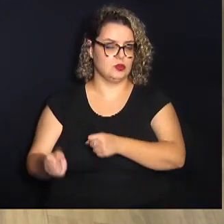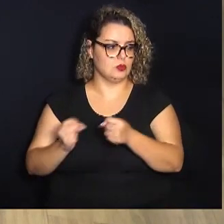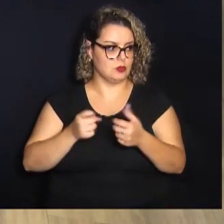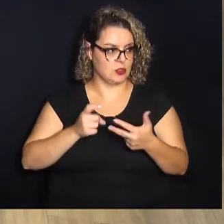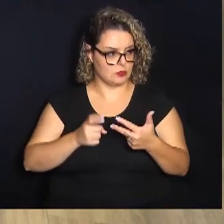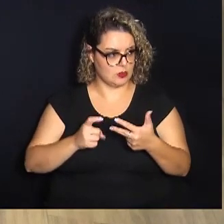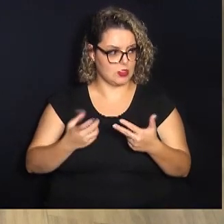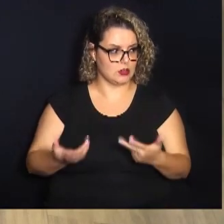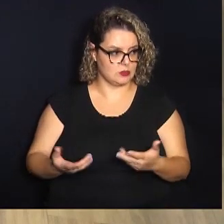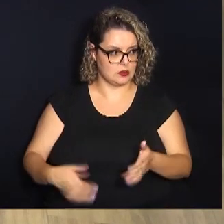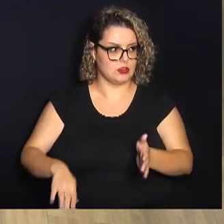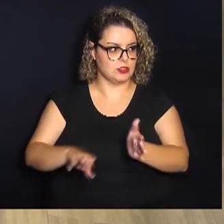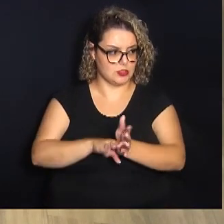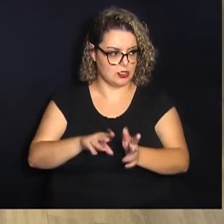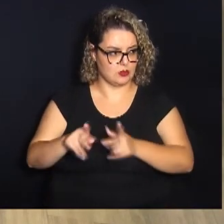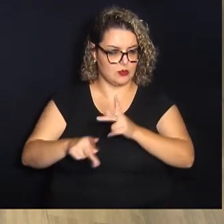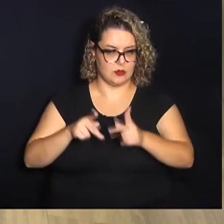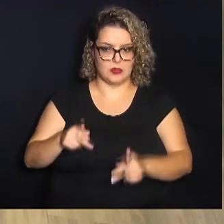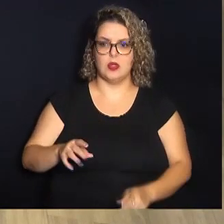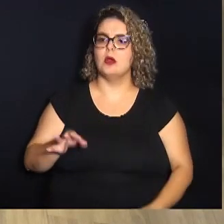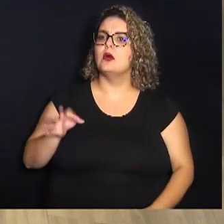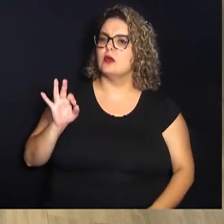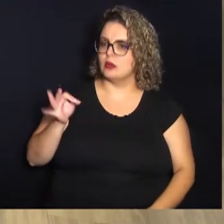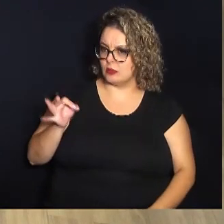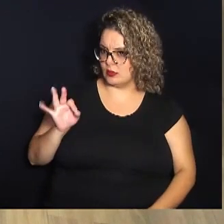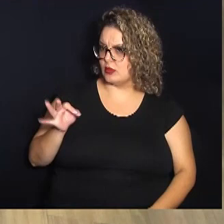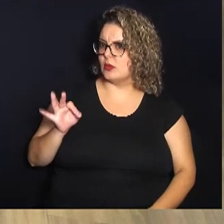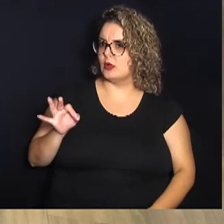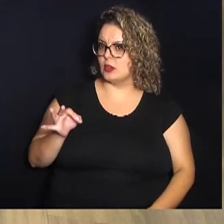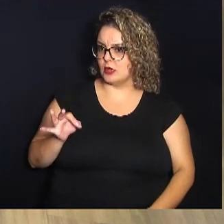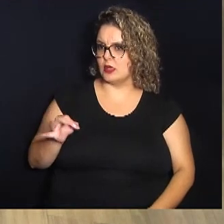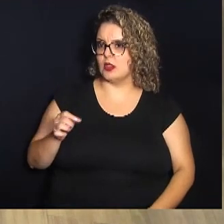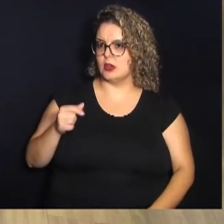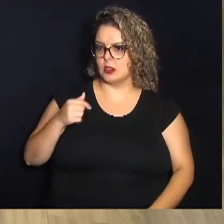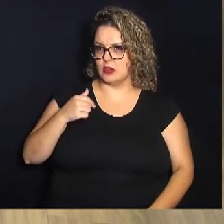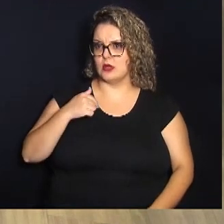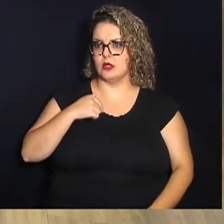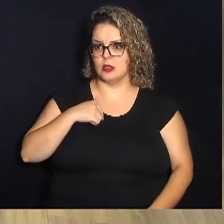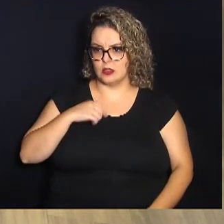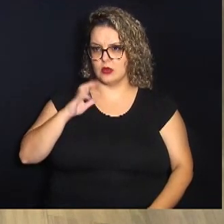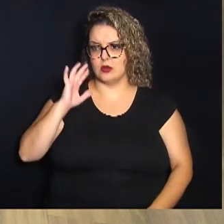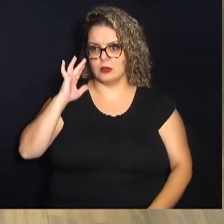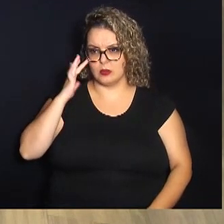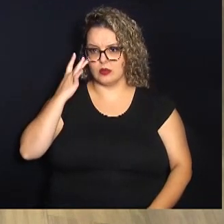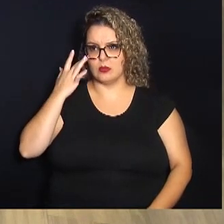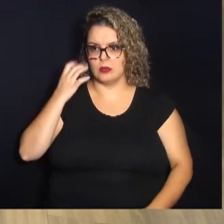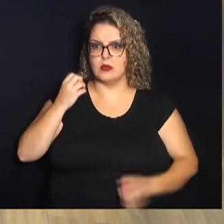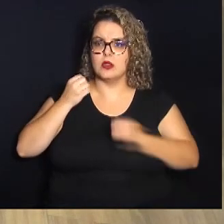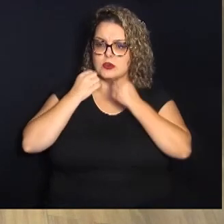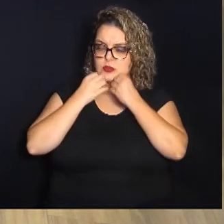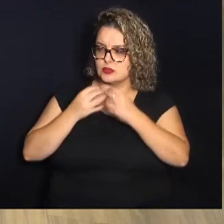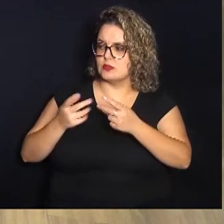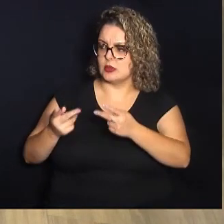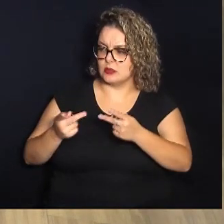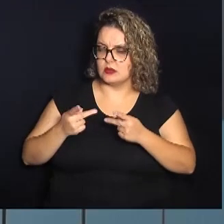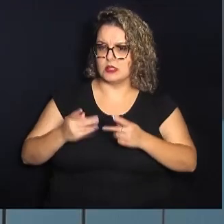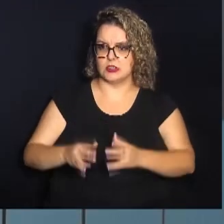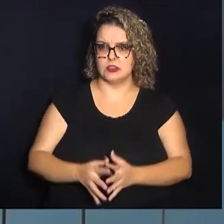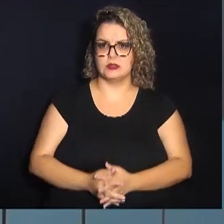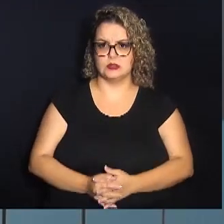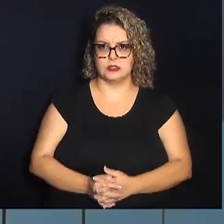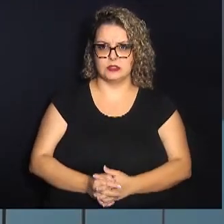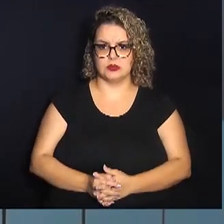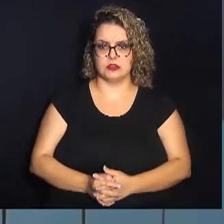para que isso chegue até a população? Com certeza, eu acho bem-vindo, né,